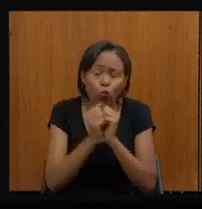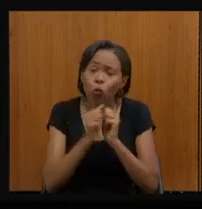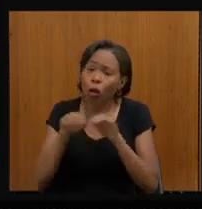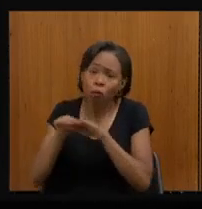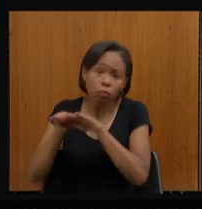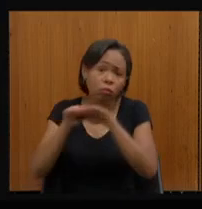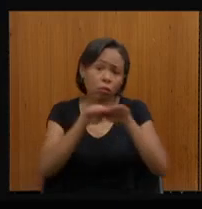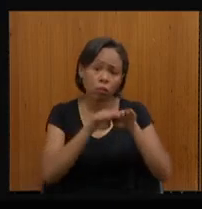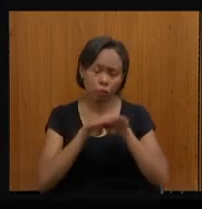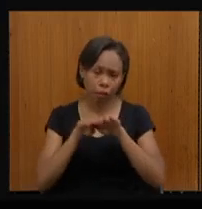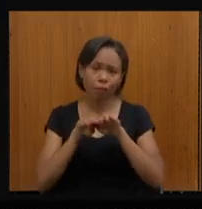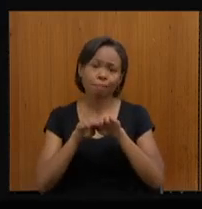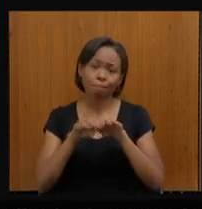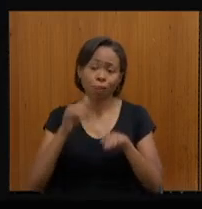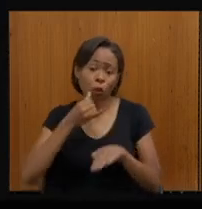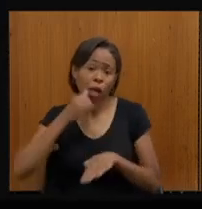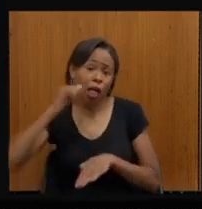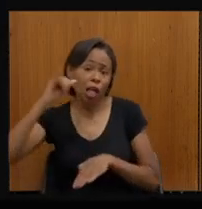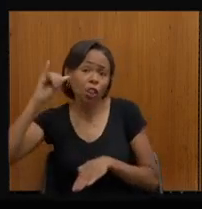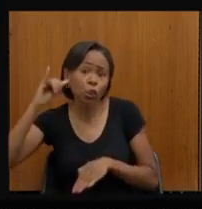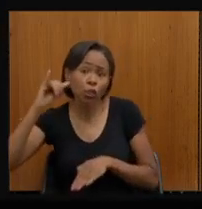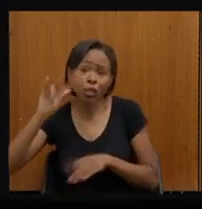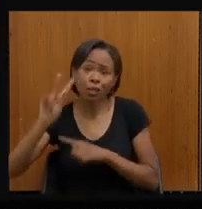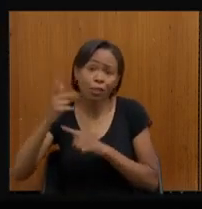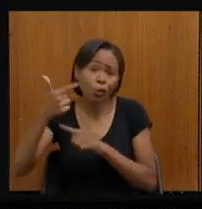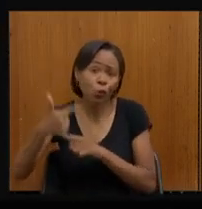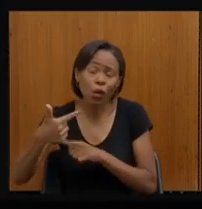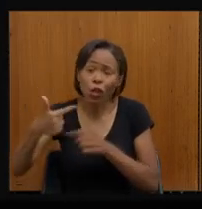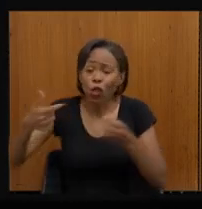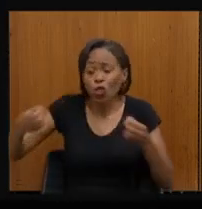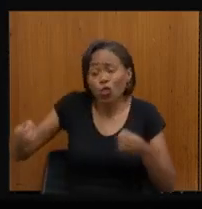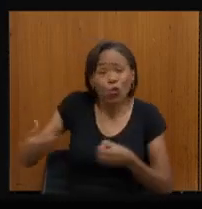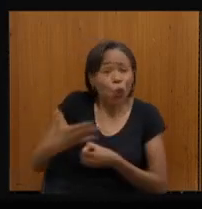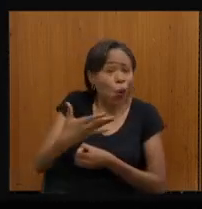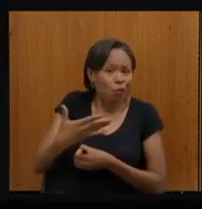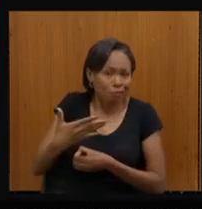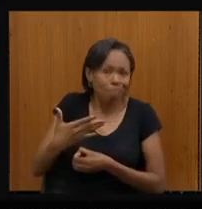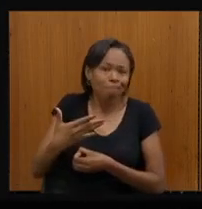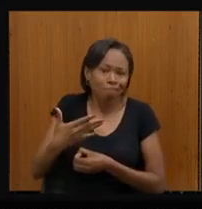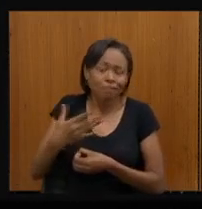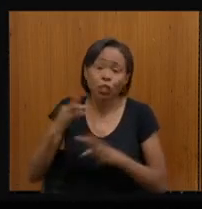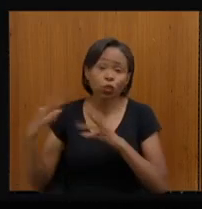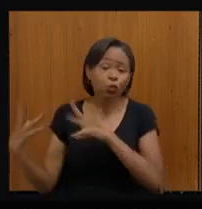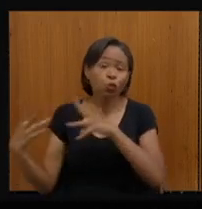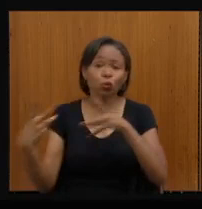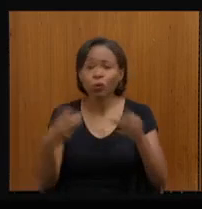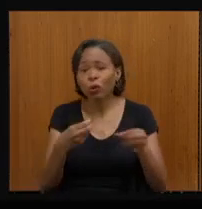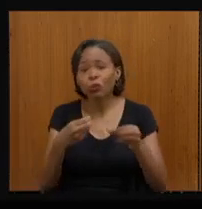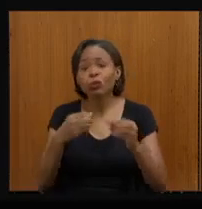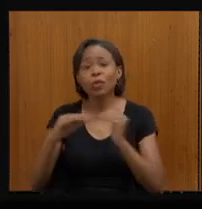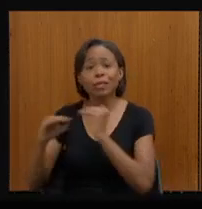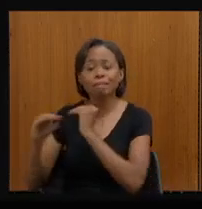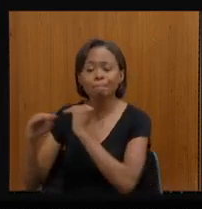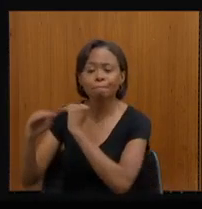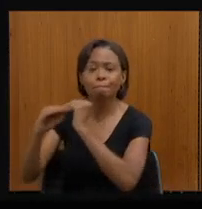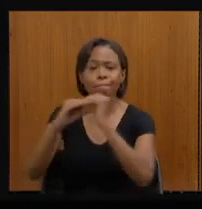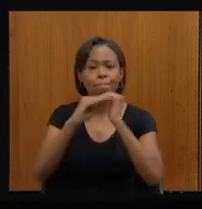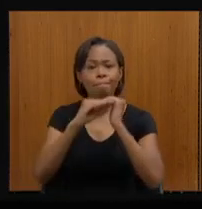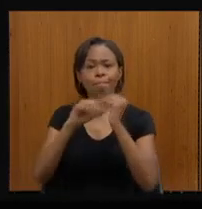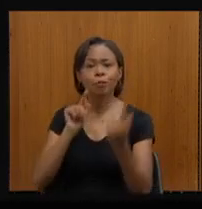está vendo e que é tão tão tão tão tão trabalhando no mesmo no mesmo objetivo e a gravidade a meta que a gente tem de